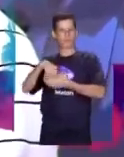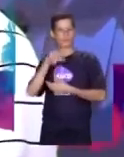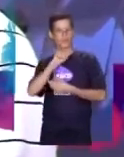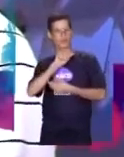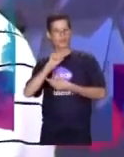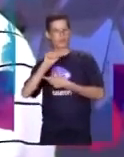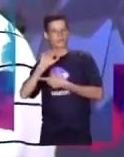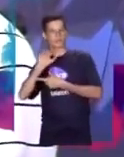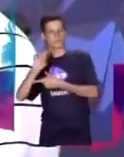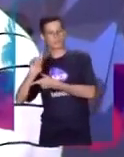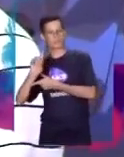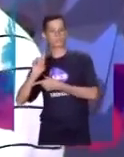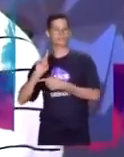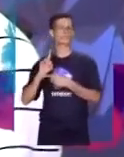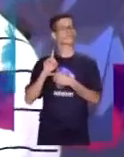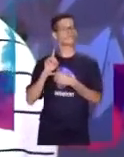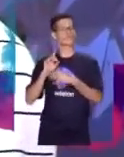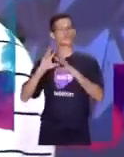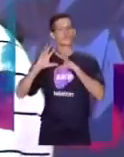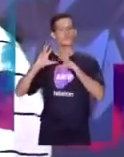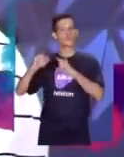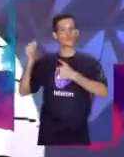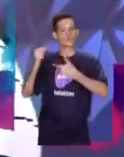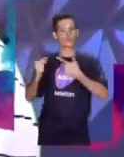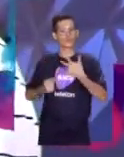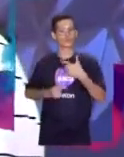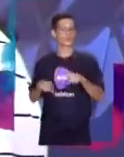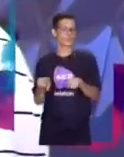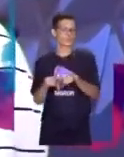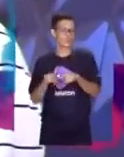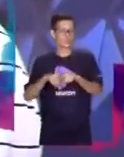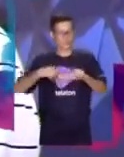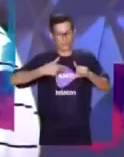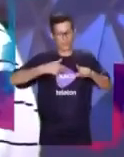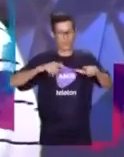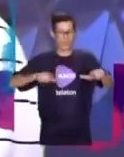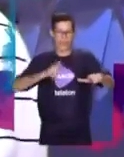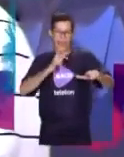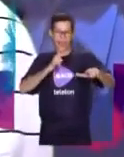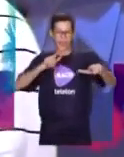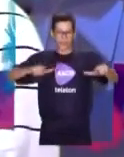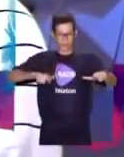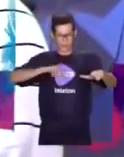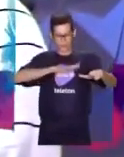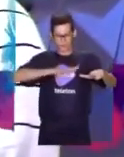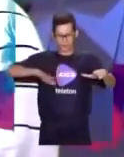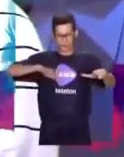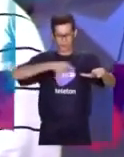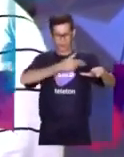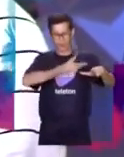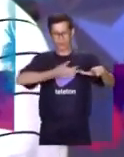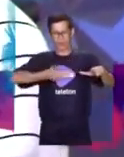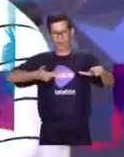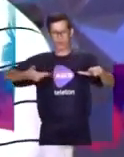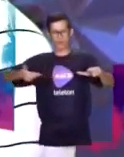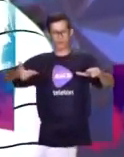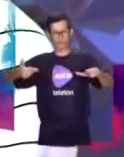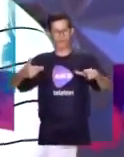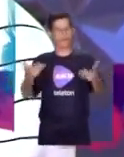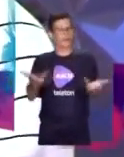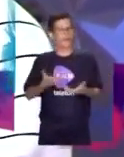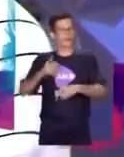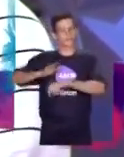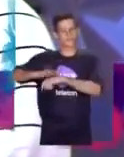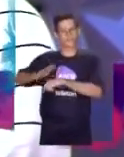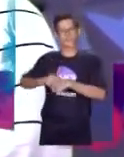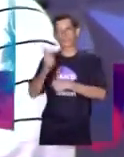o Lucomate, a piscina que eu fazia. Agora estou fazendo o